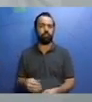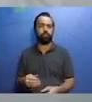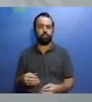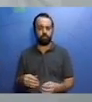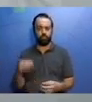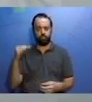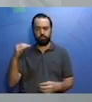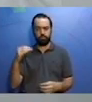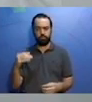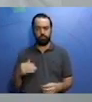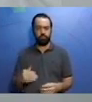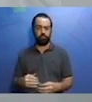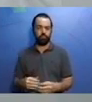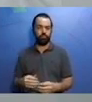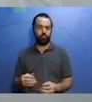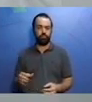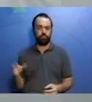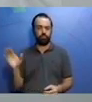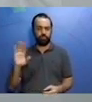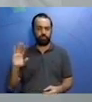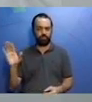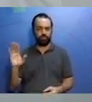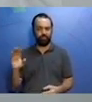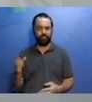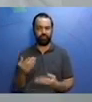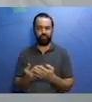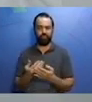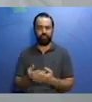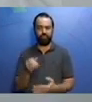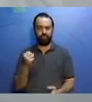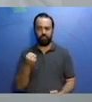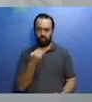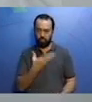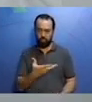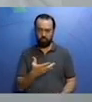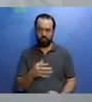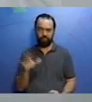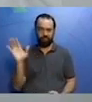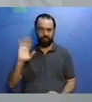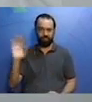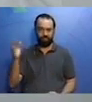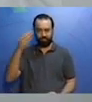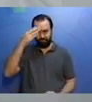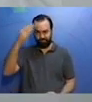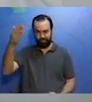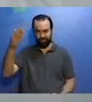estudar. Então, eu desejo a vocês bons estudos e até a nossa próxima aula.